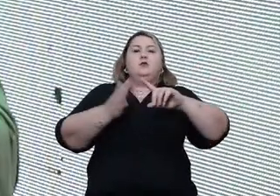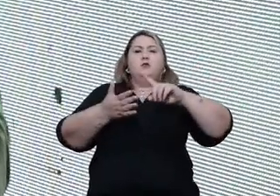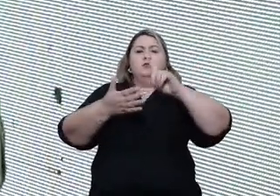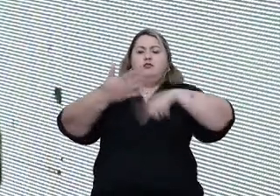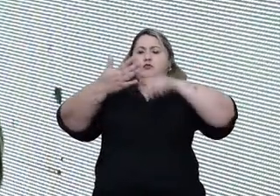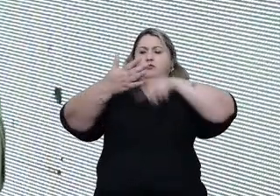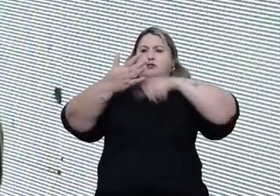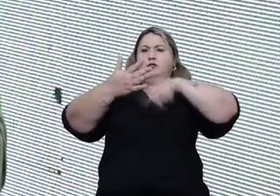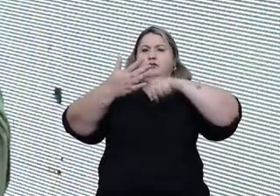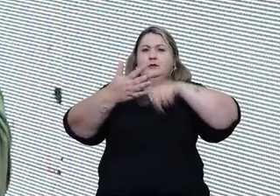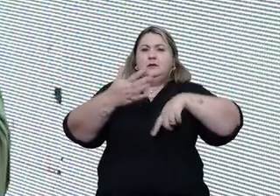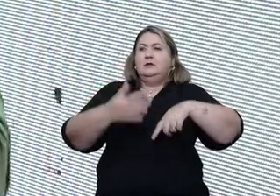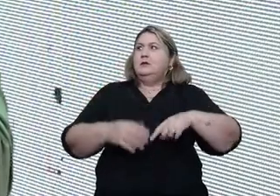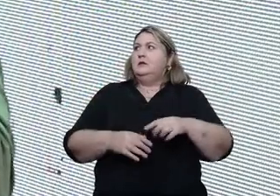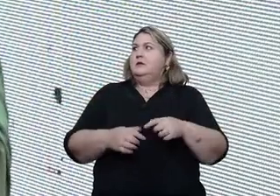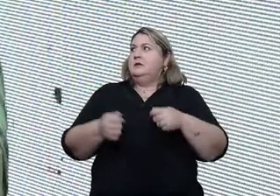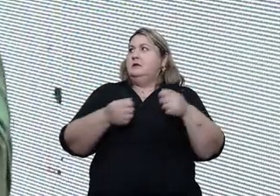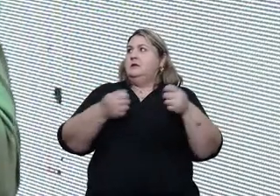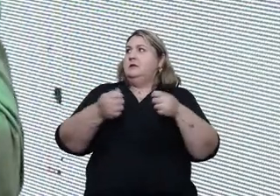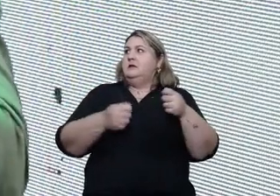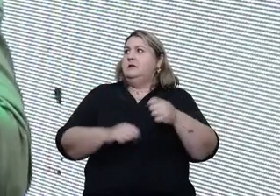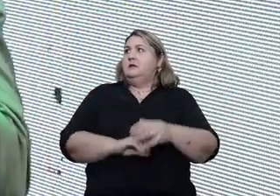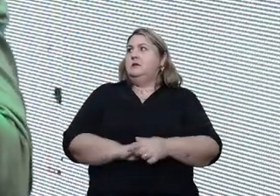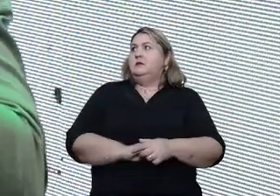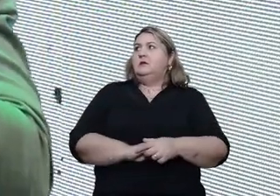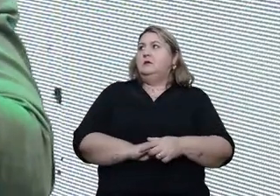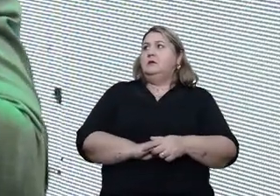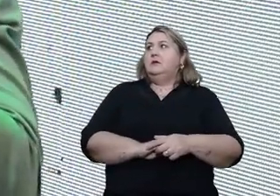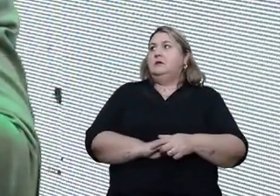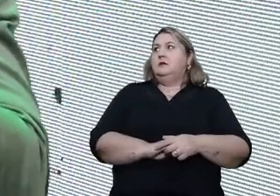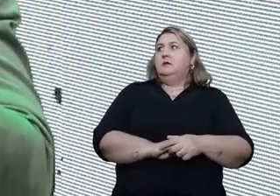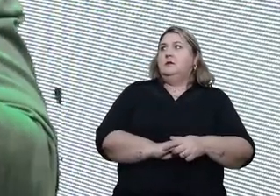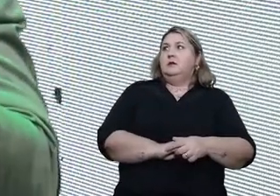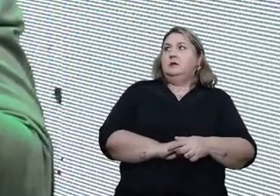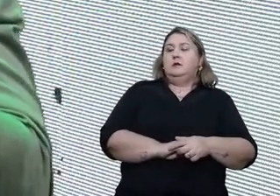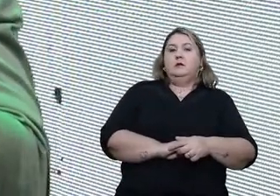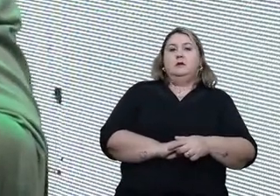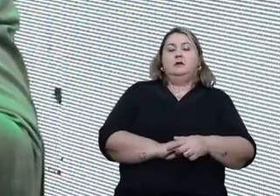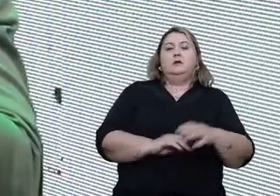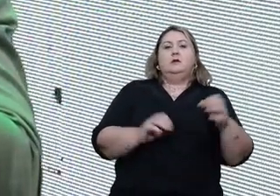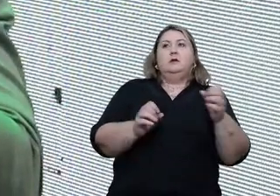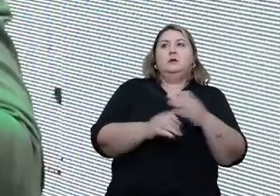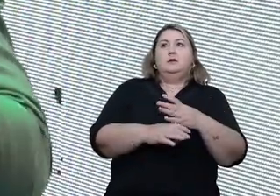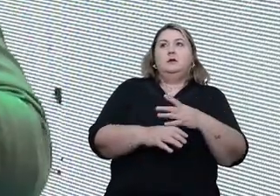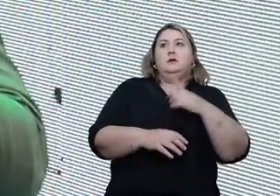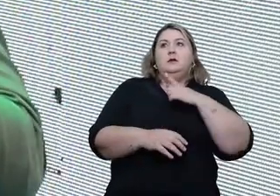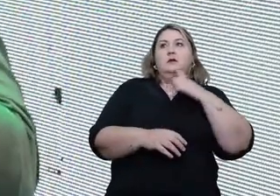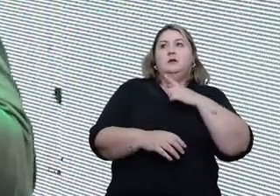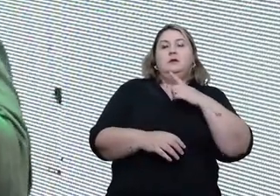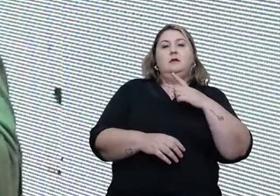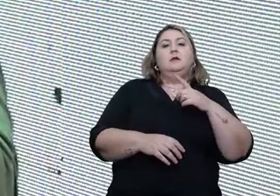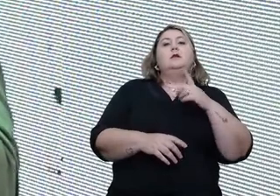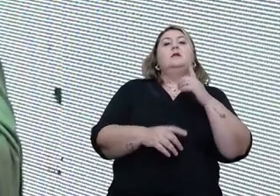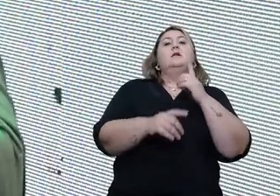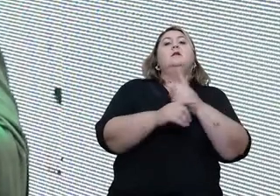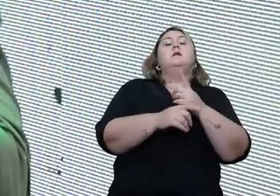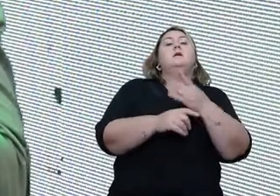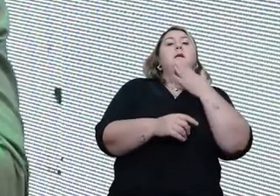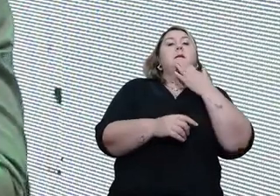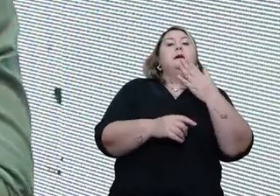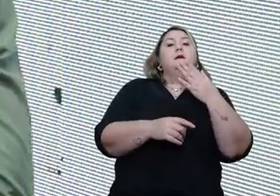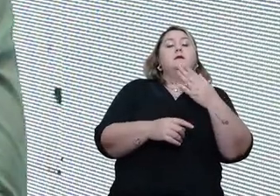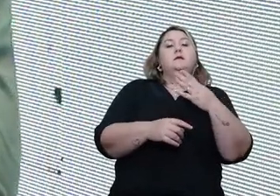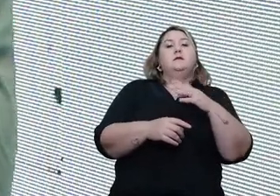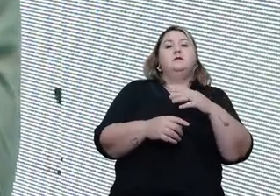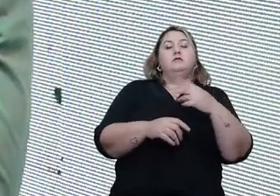transmissão equilibrada, e agora com vocês aquelas músicas do repertório de Vitor e Malu, enquanto vocês pedem aqui no